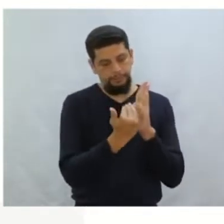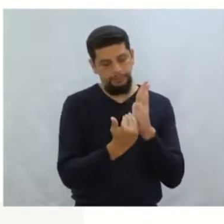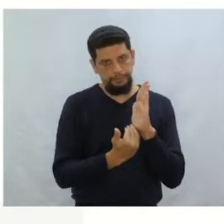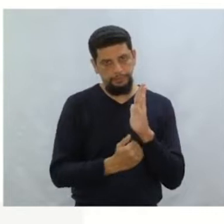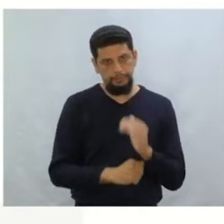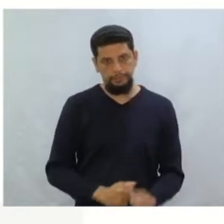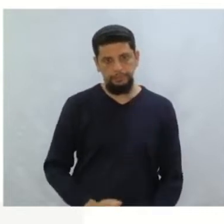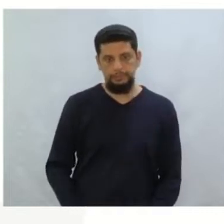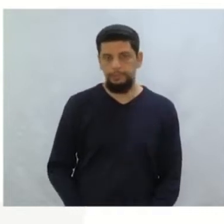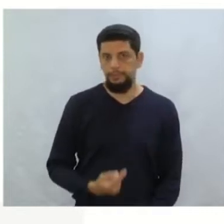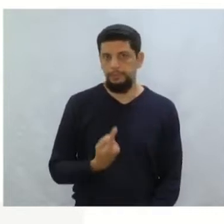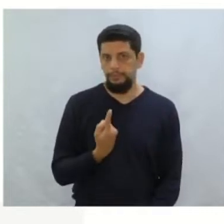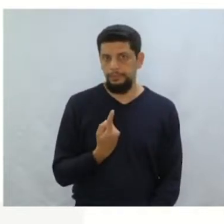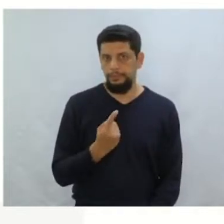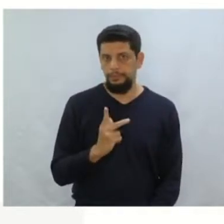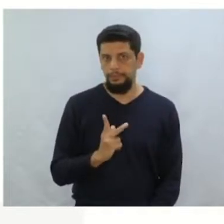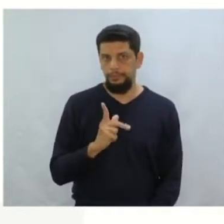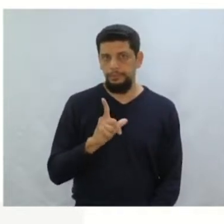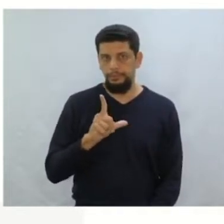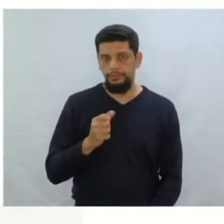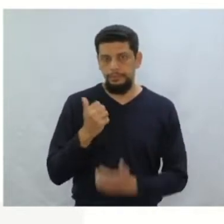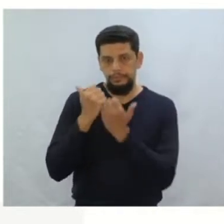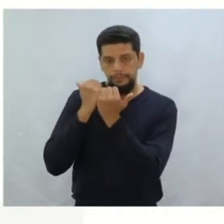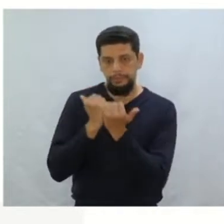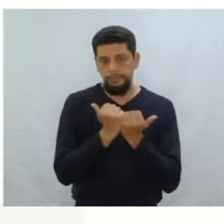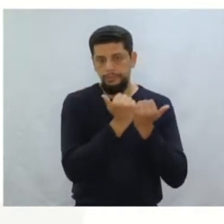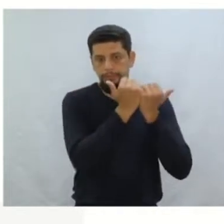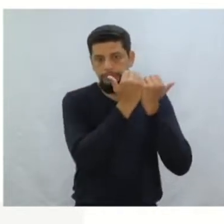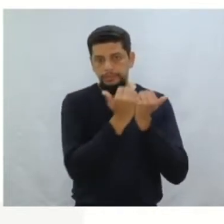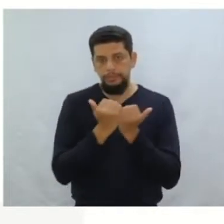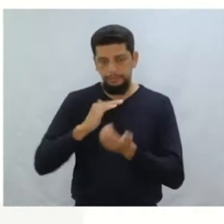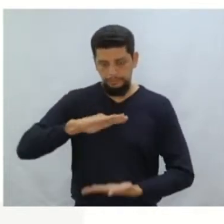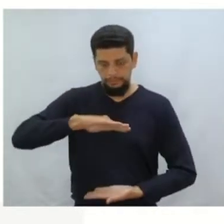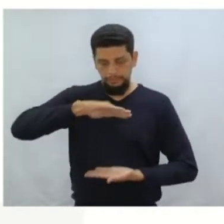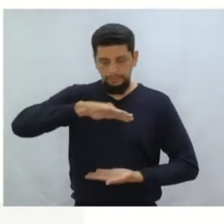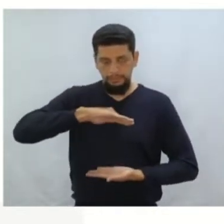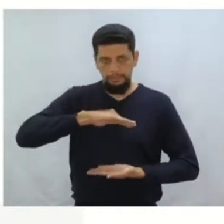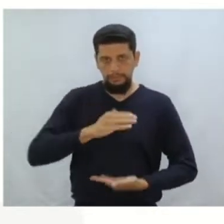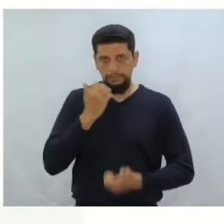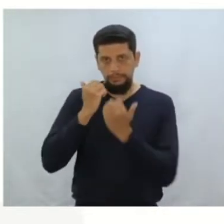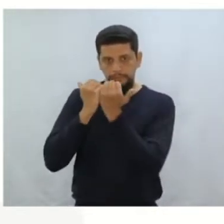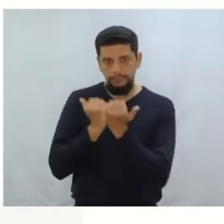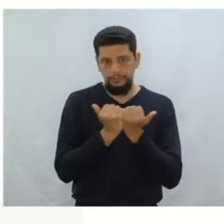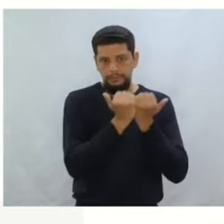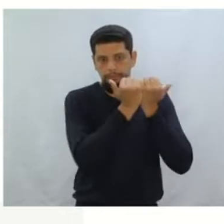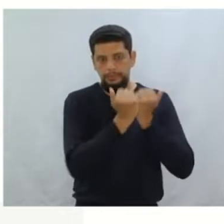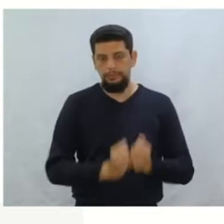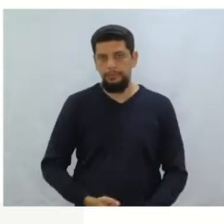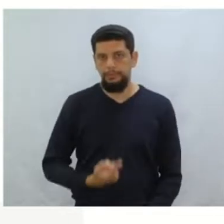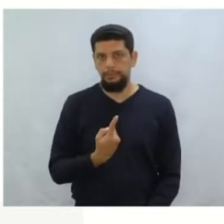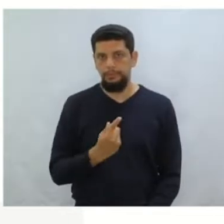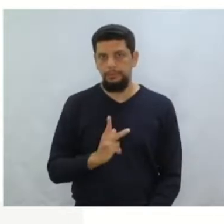lista. 1 quilo de farinha de milho, olha lá a embalagem,